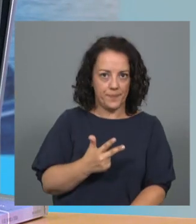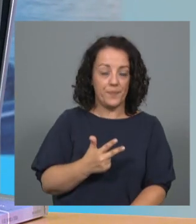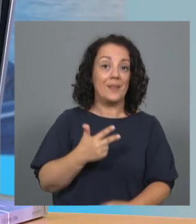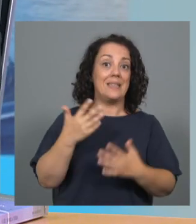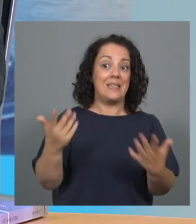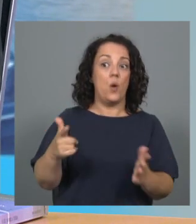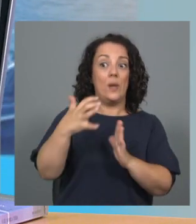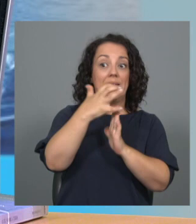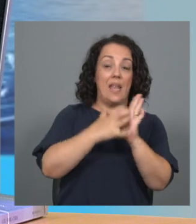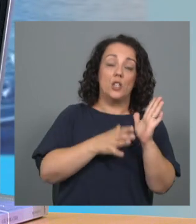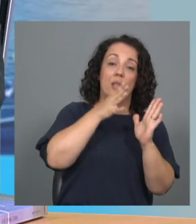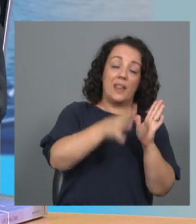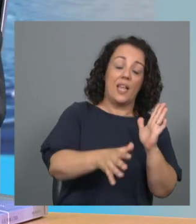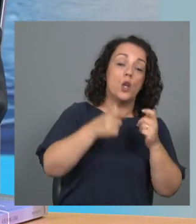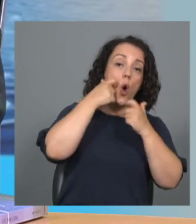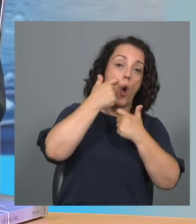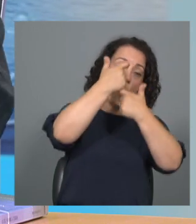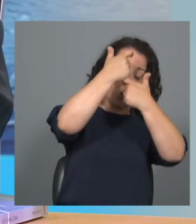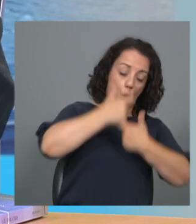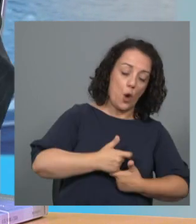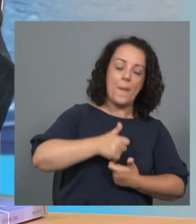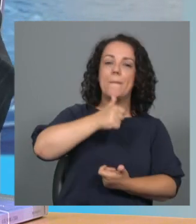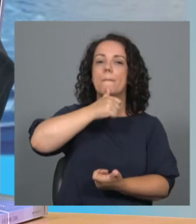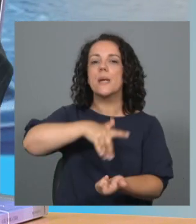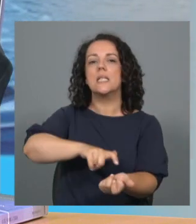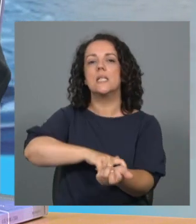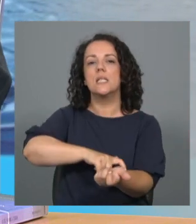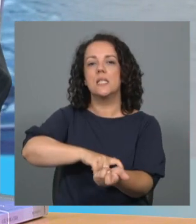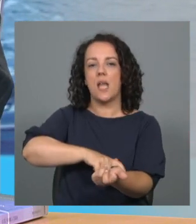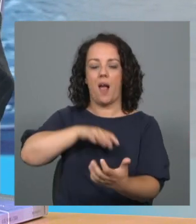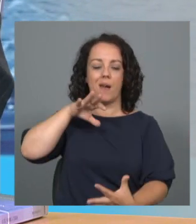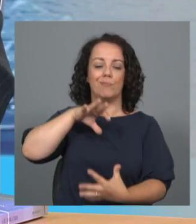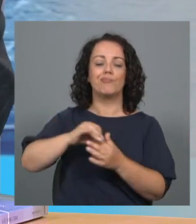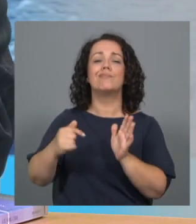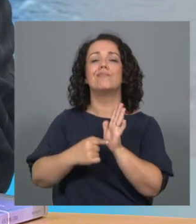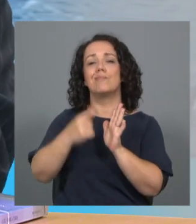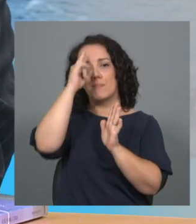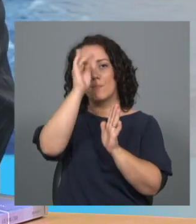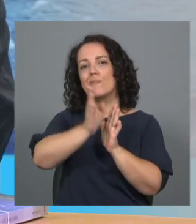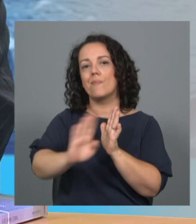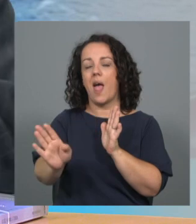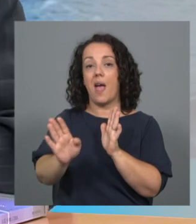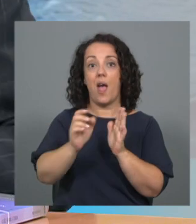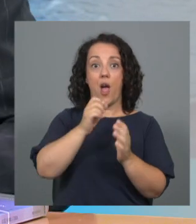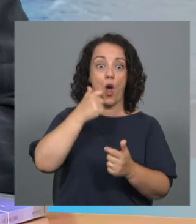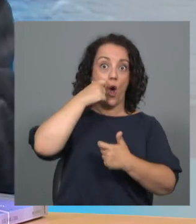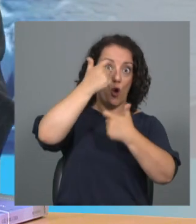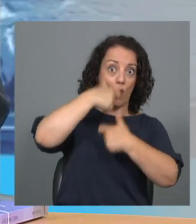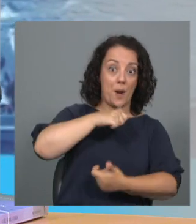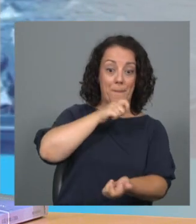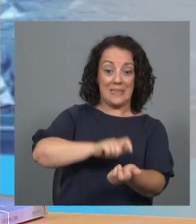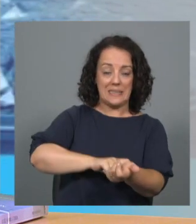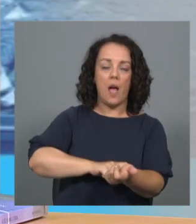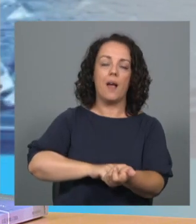diz corpo e sangue. Corpo e sangue são, na força bíblica, a totalidade da pessoa. Jesus precisa